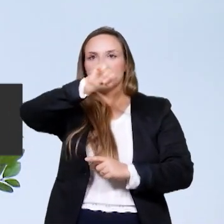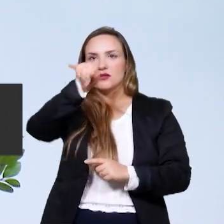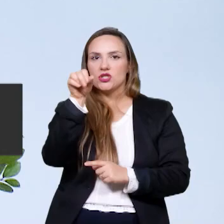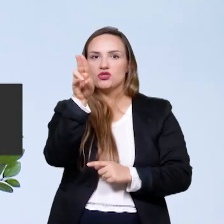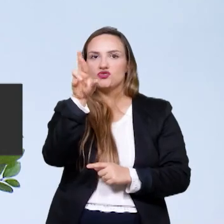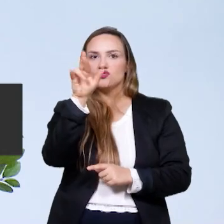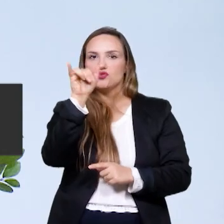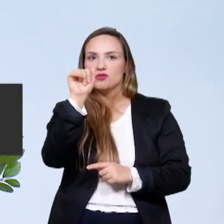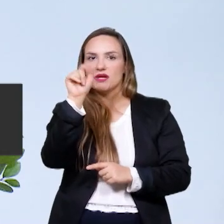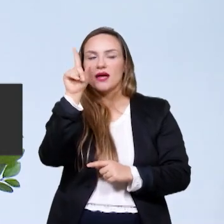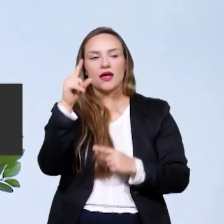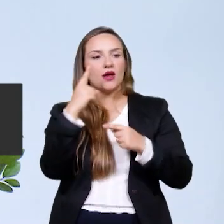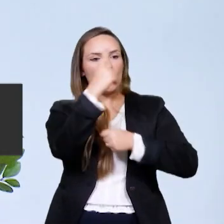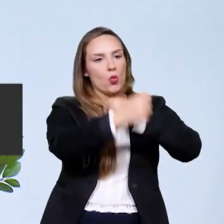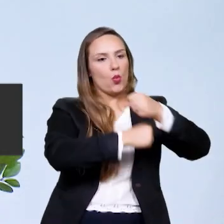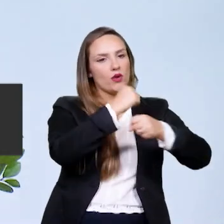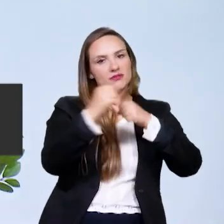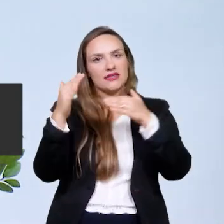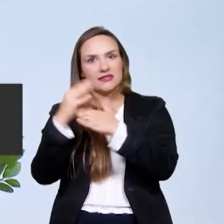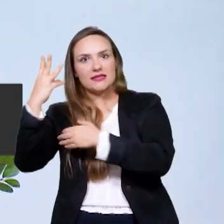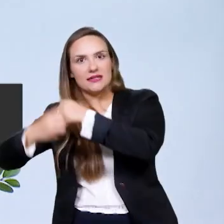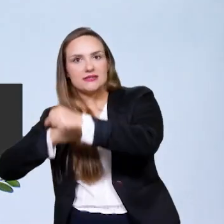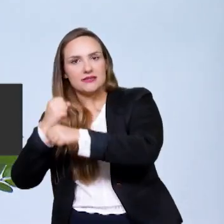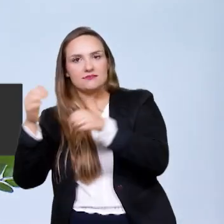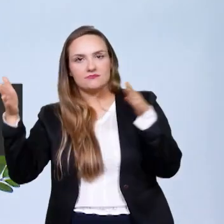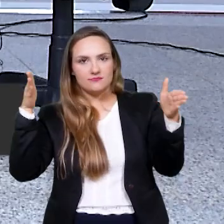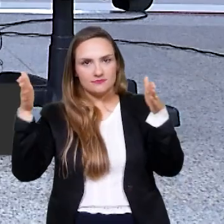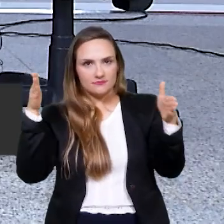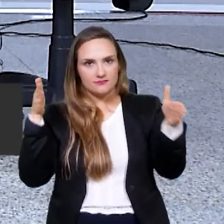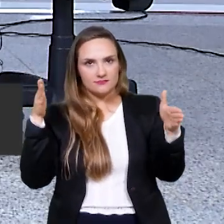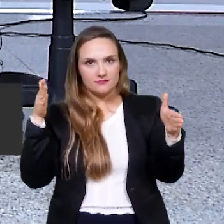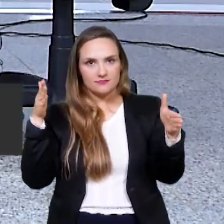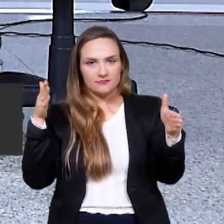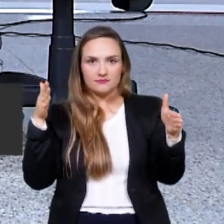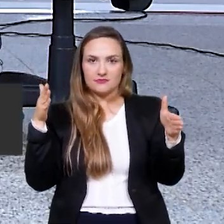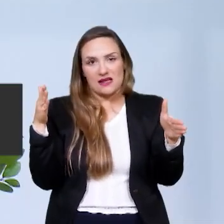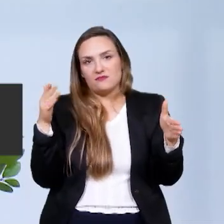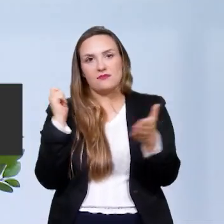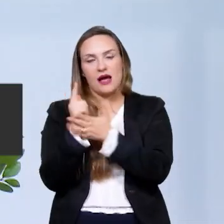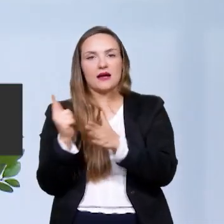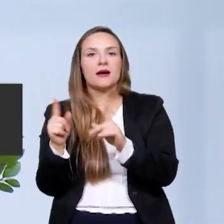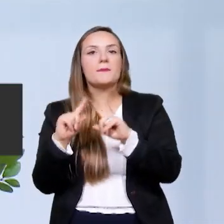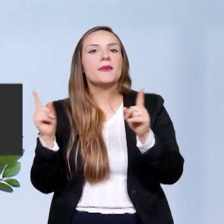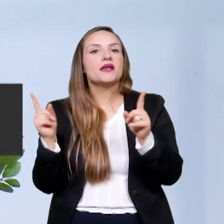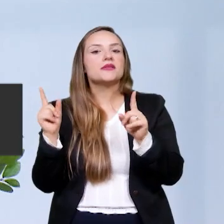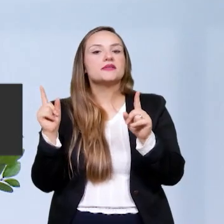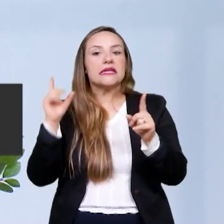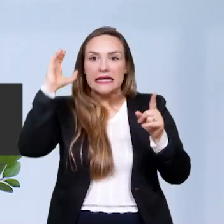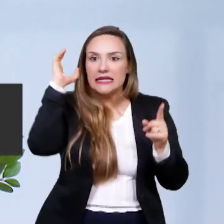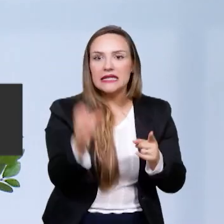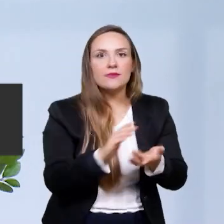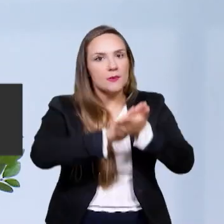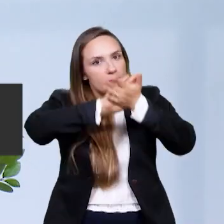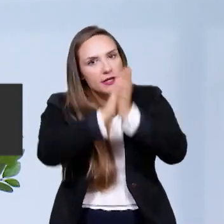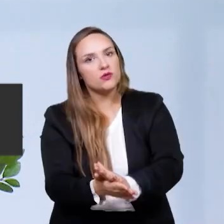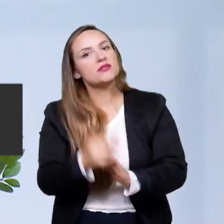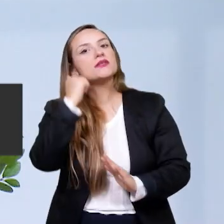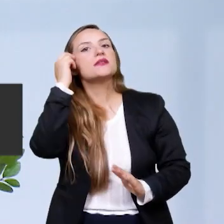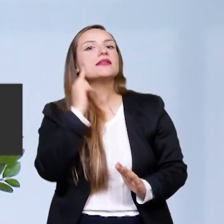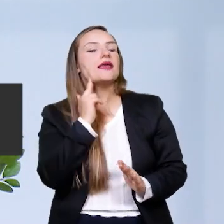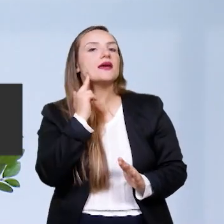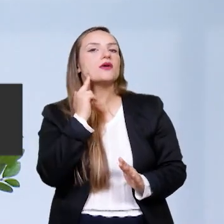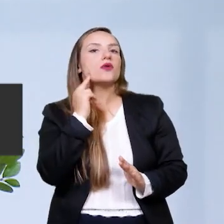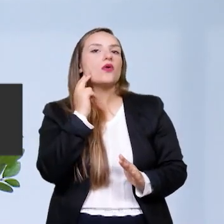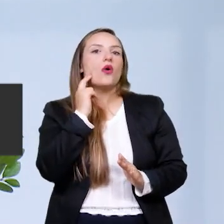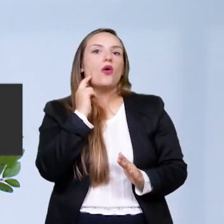anos de reclusão, e o racismo não. O racismo ele é inafiançável e imprescritível. Sim. Só que o que acontece? Quando a pessoa sofre